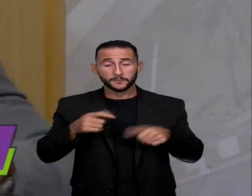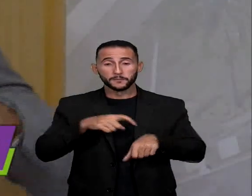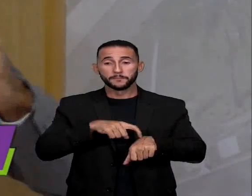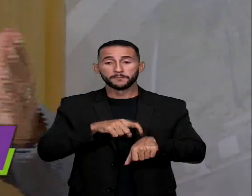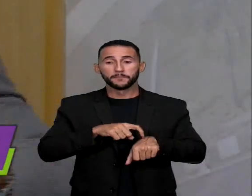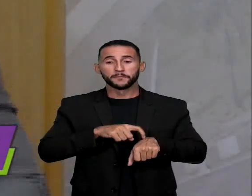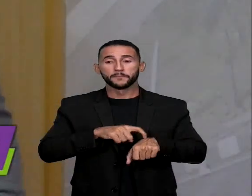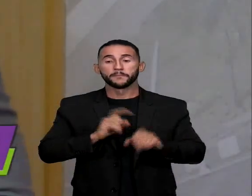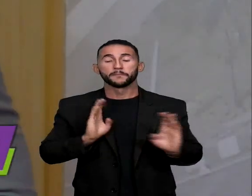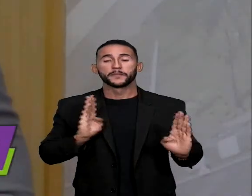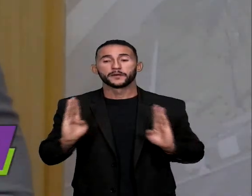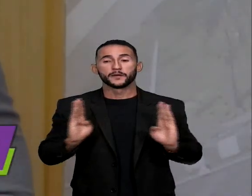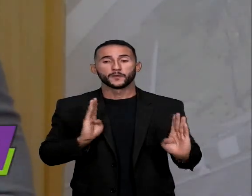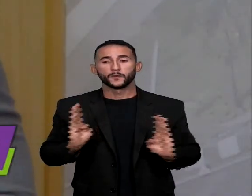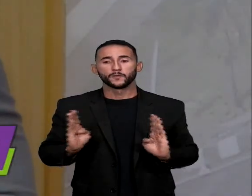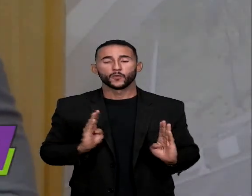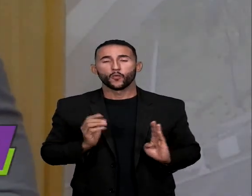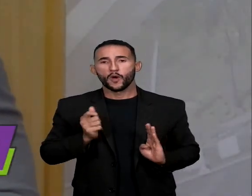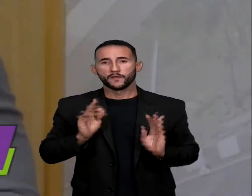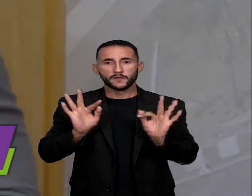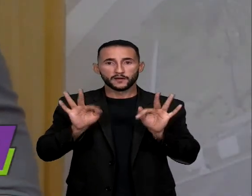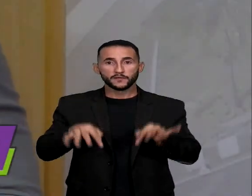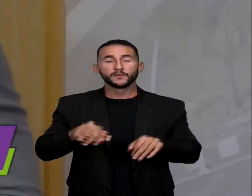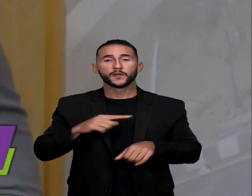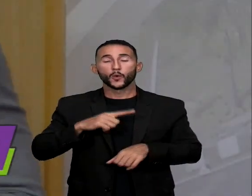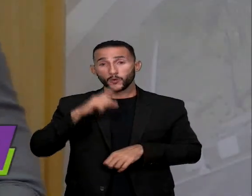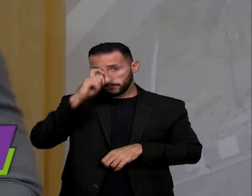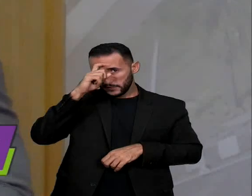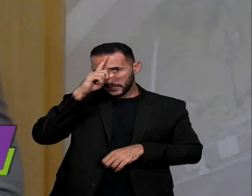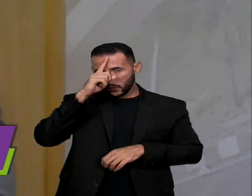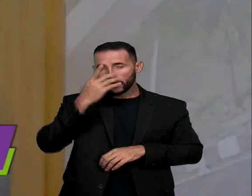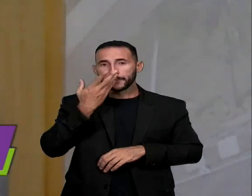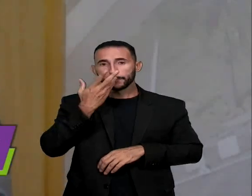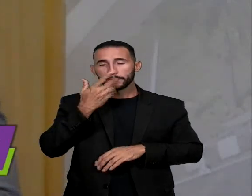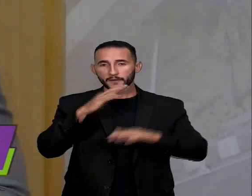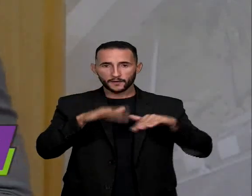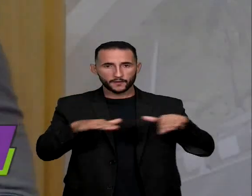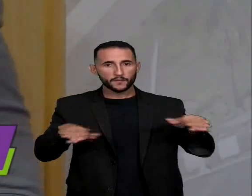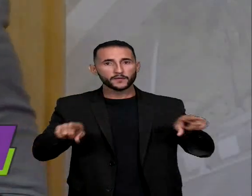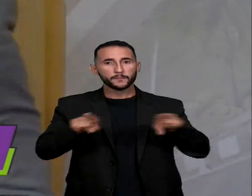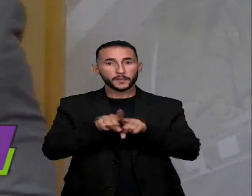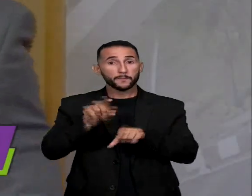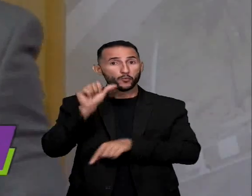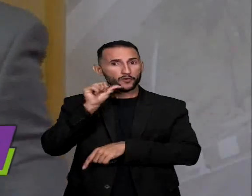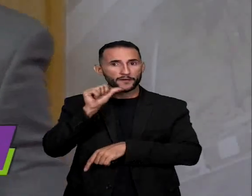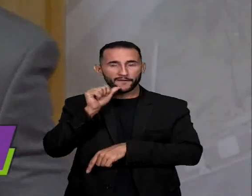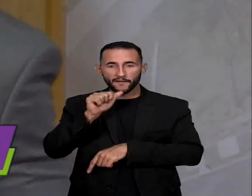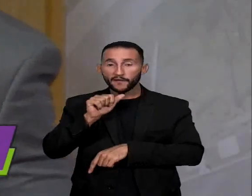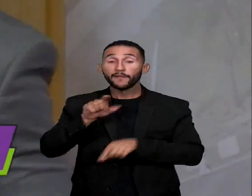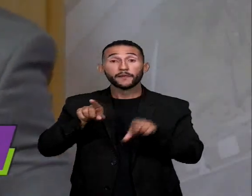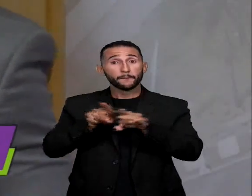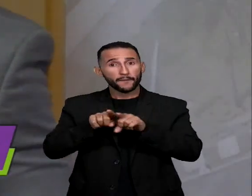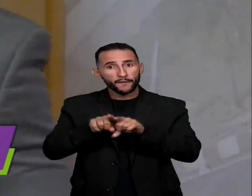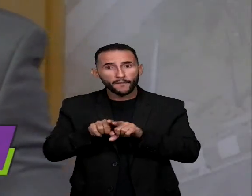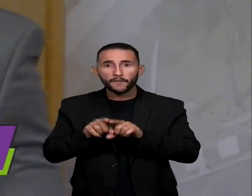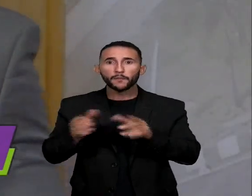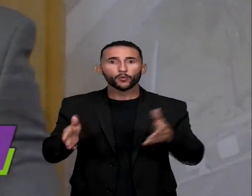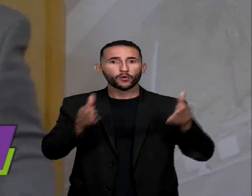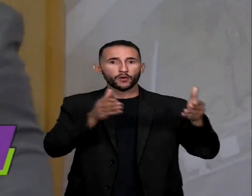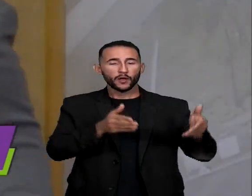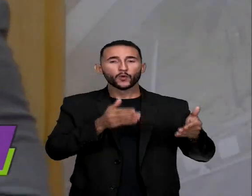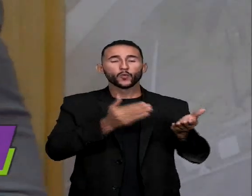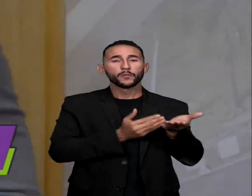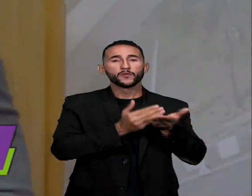acabamento o nosso Hospital da Criança e da mulher paralelo a isso a gente já startou dentro do nosso planejamento